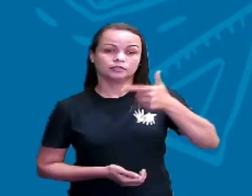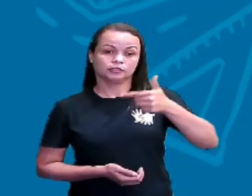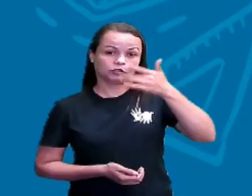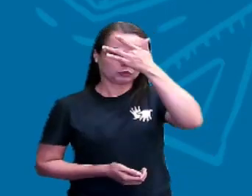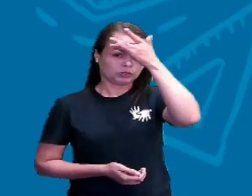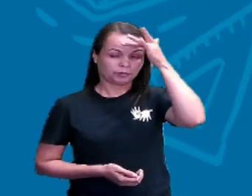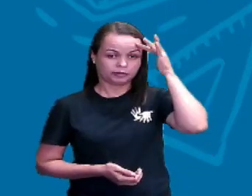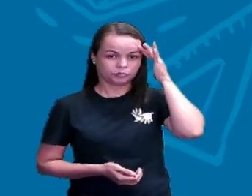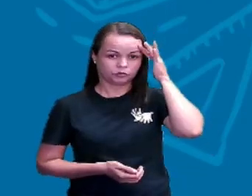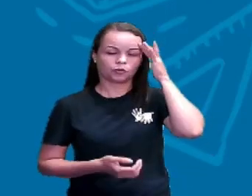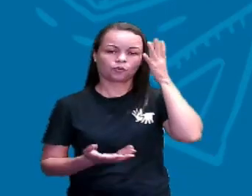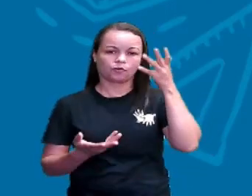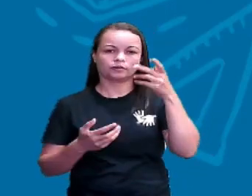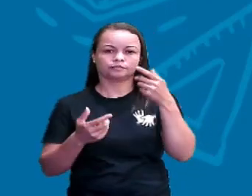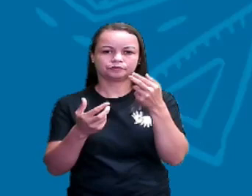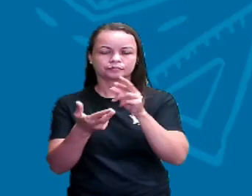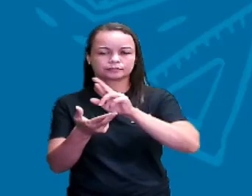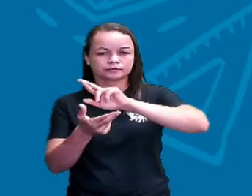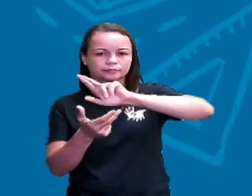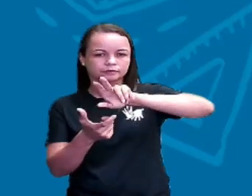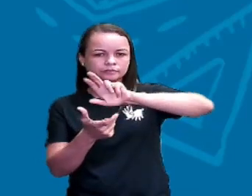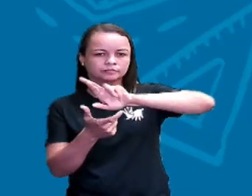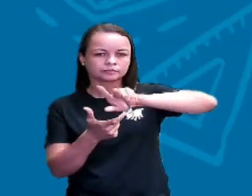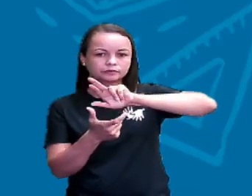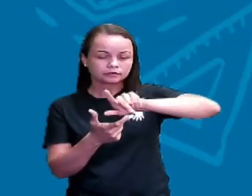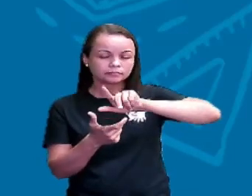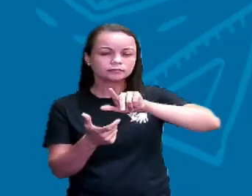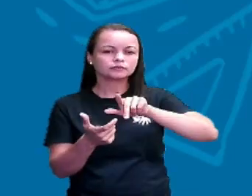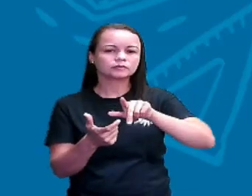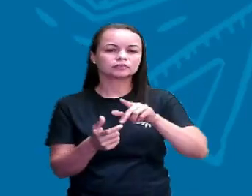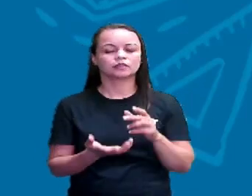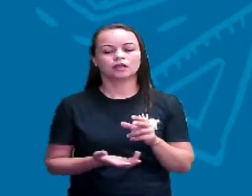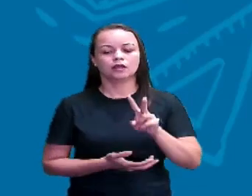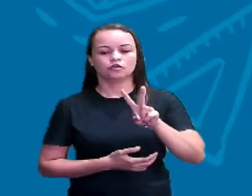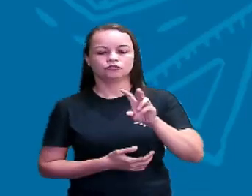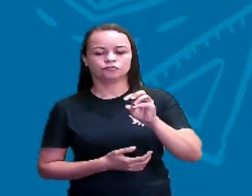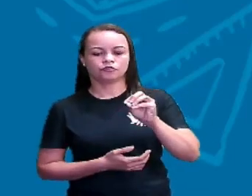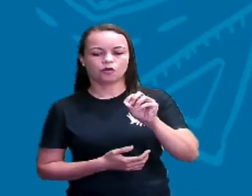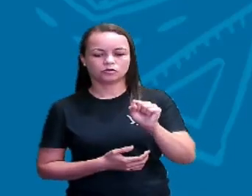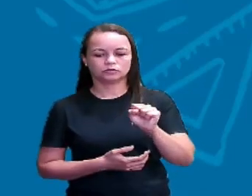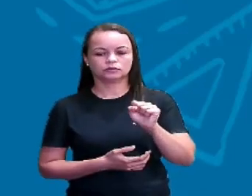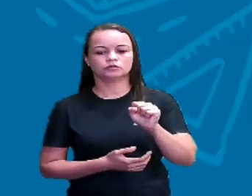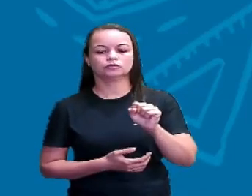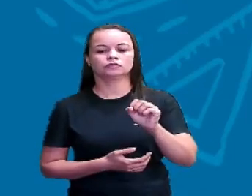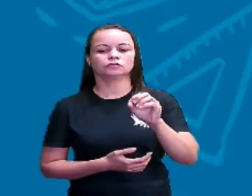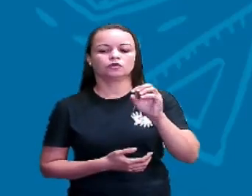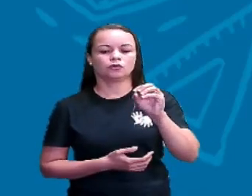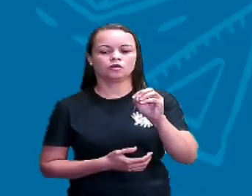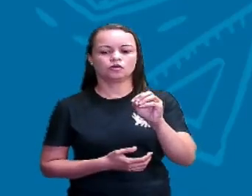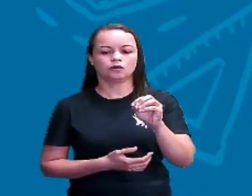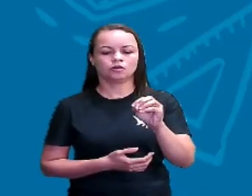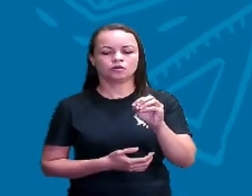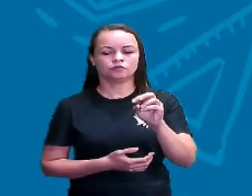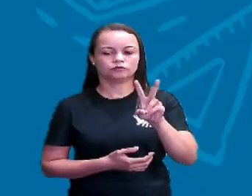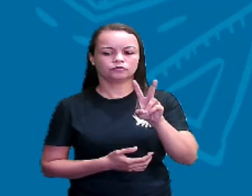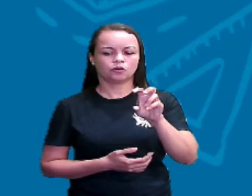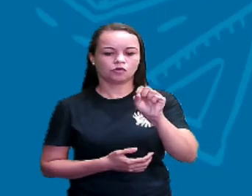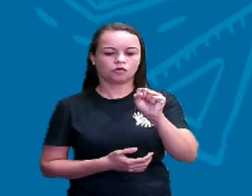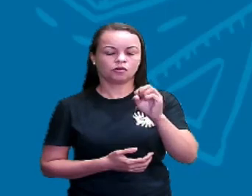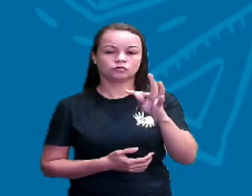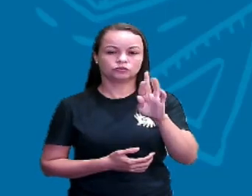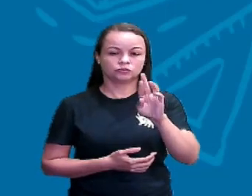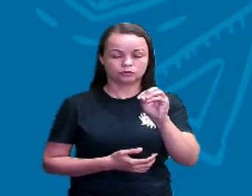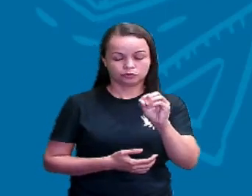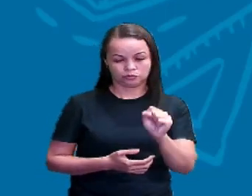do plural, vosotros, a forma preferida nessa Latinoamérica, né,